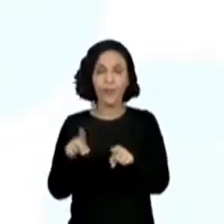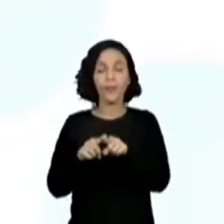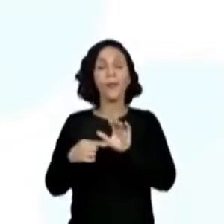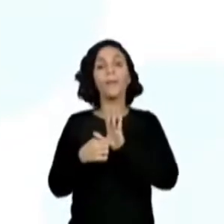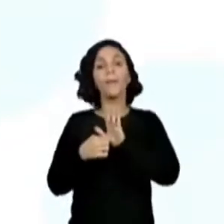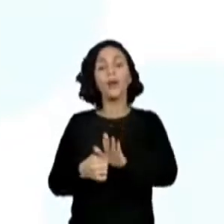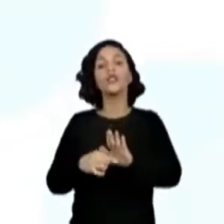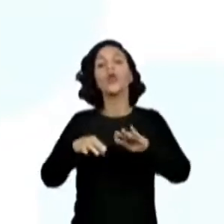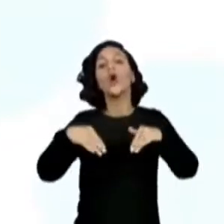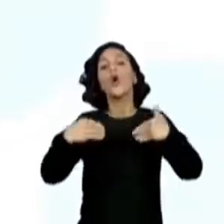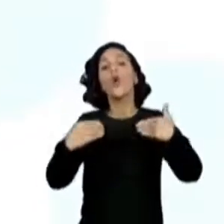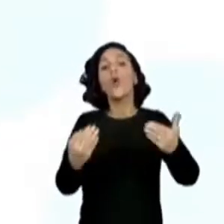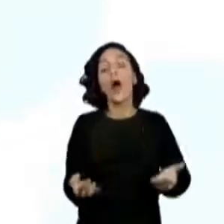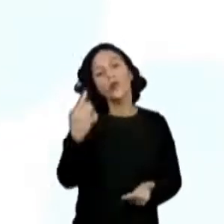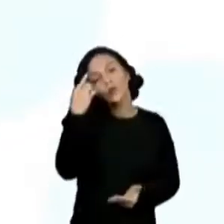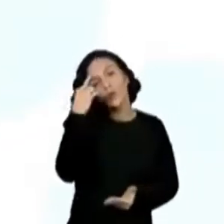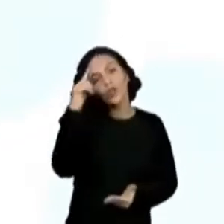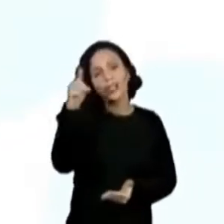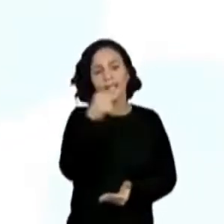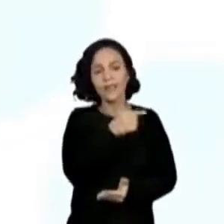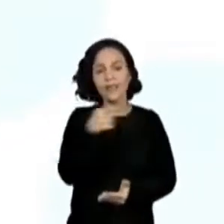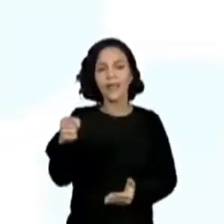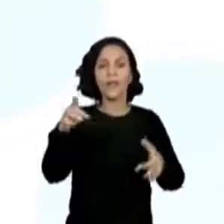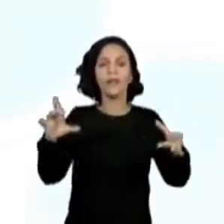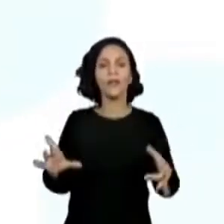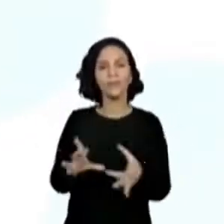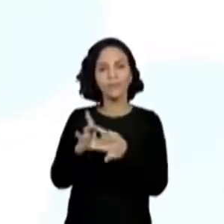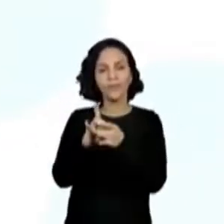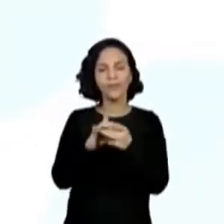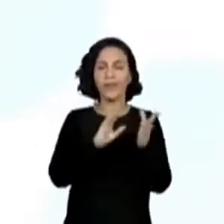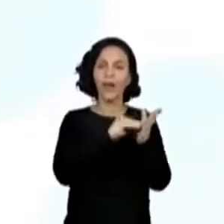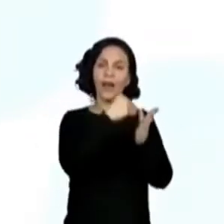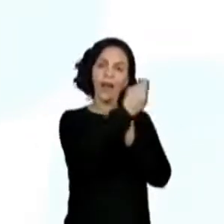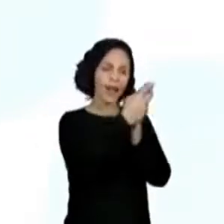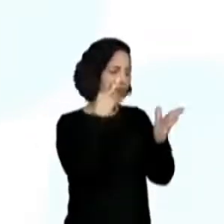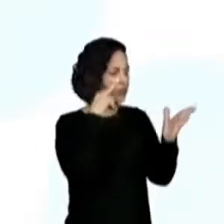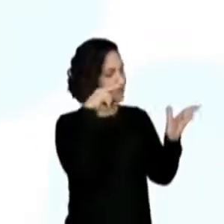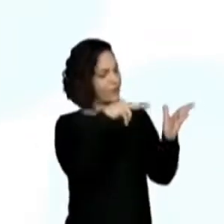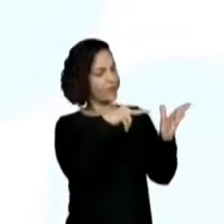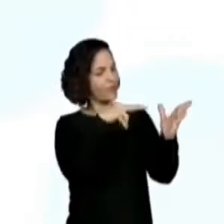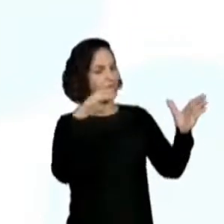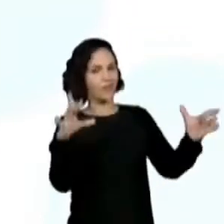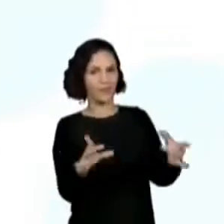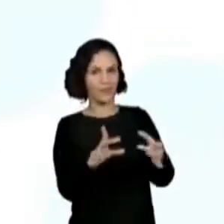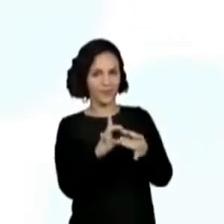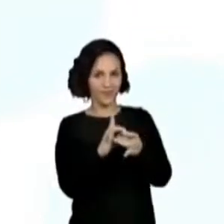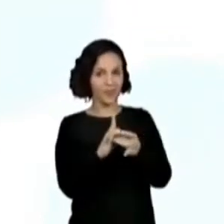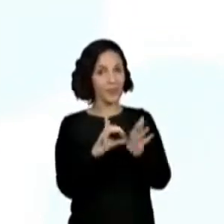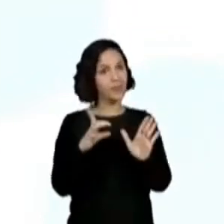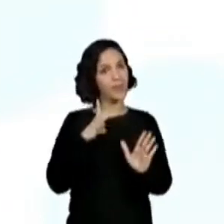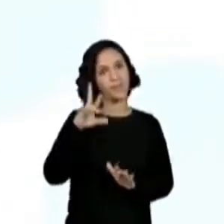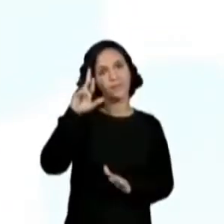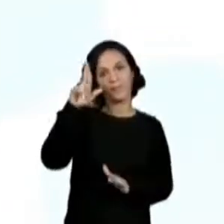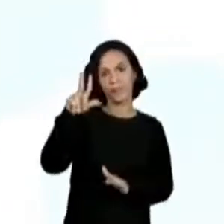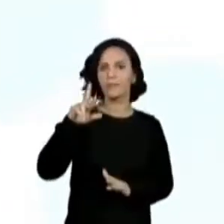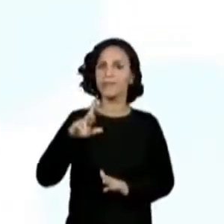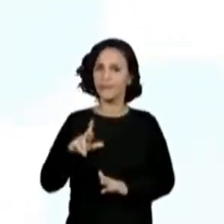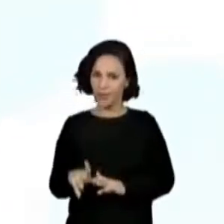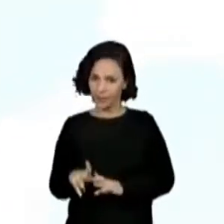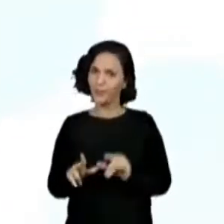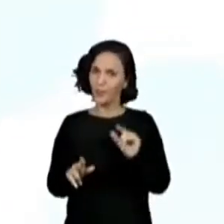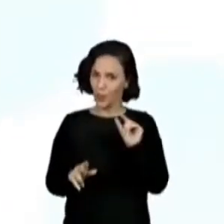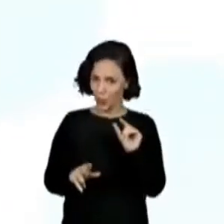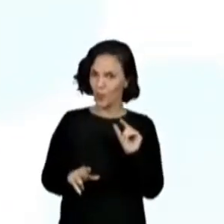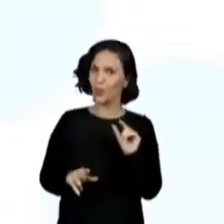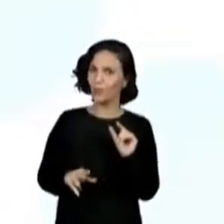da semana de uma data, consultando calendários. Tem aí uma diferença de uma para outra, é legal a gente